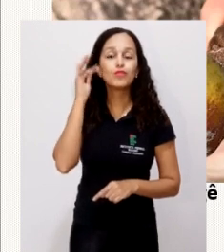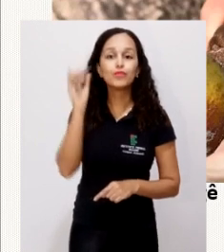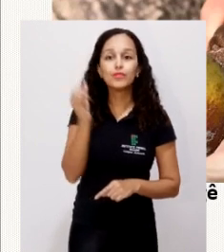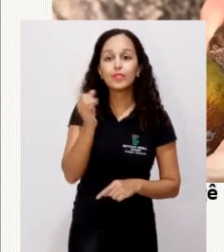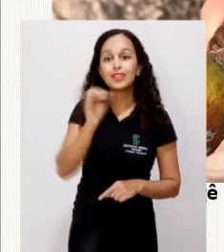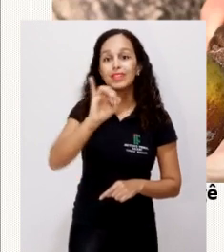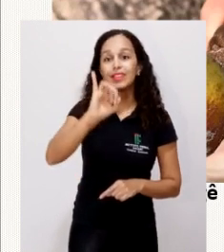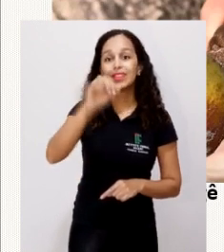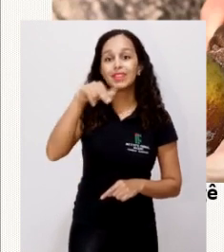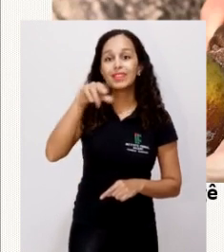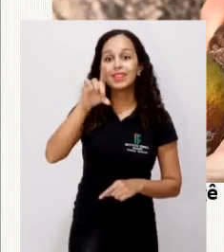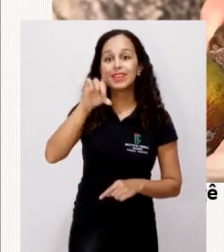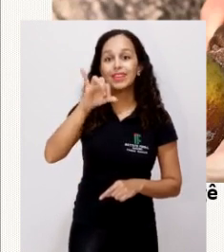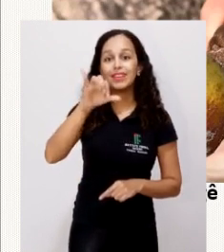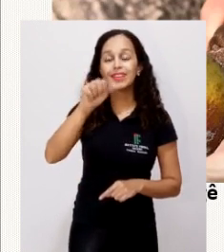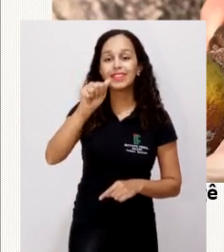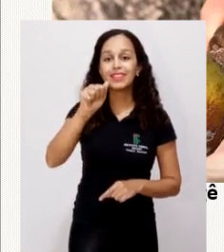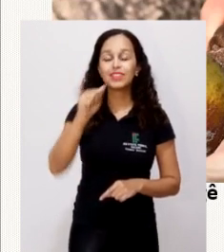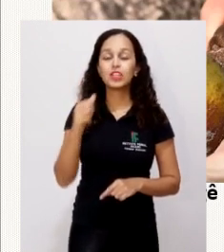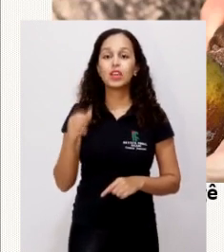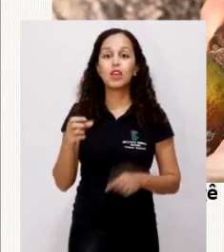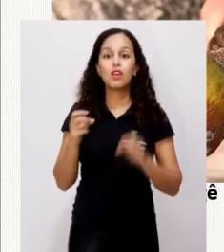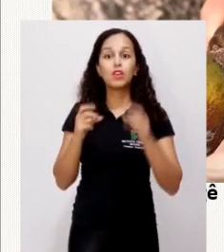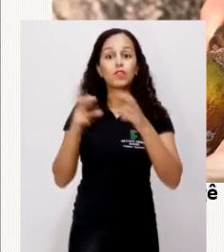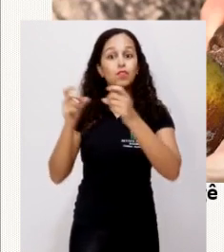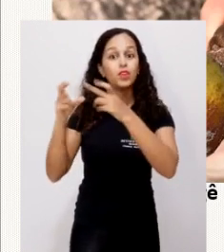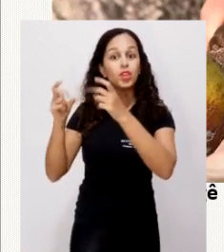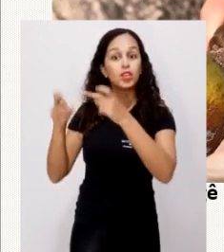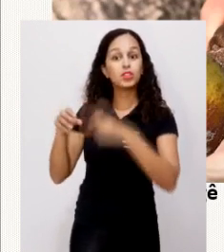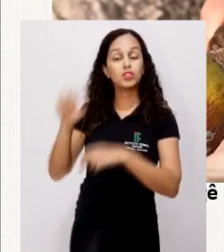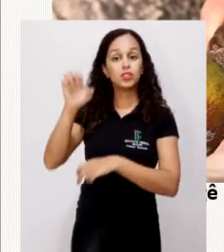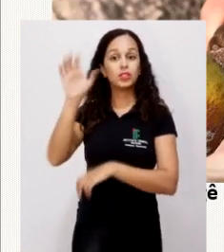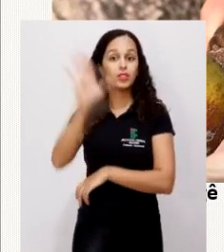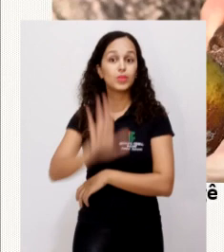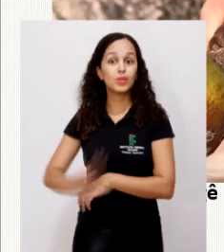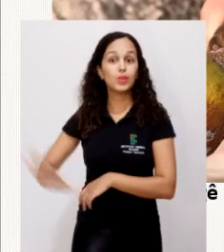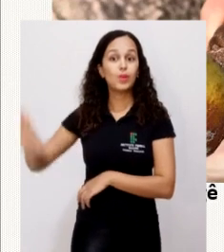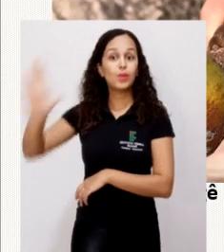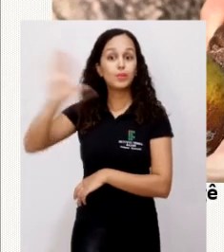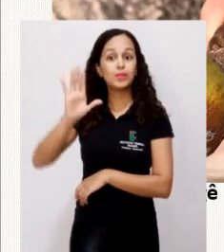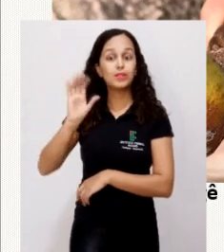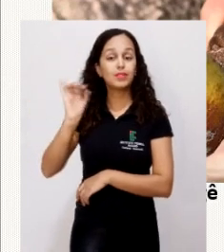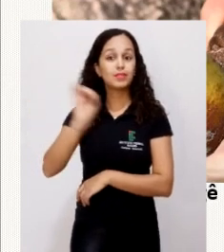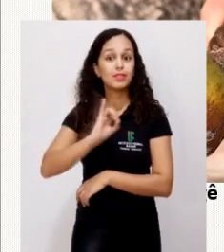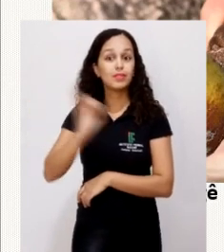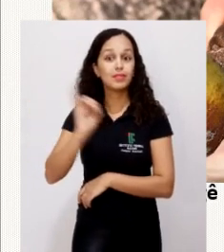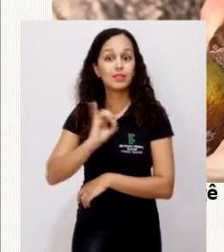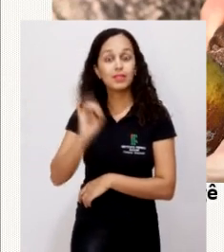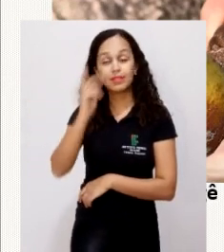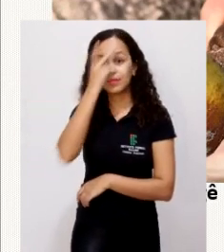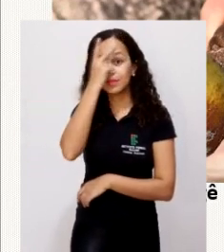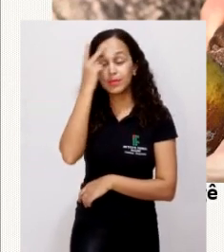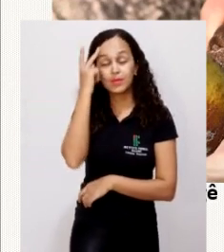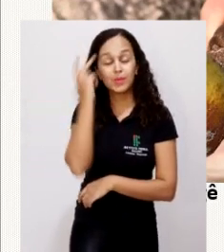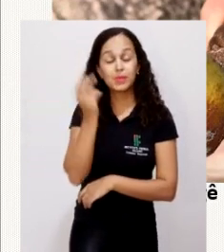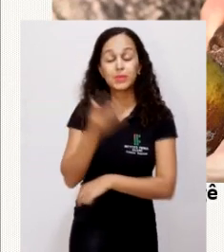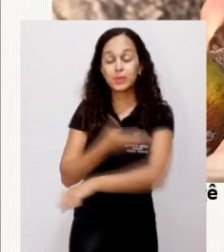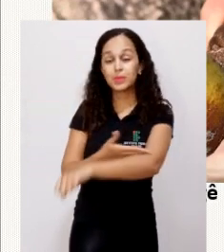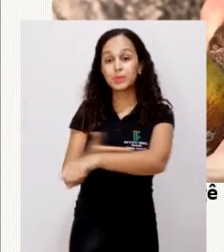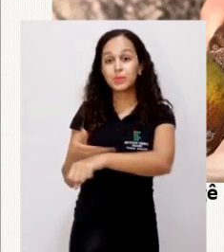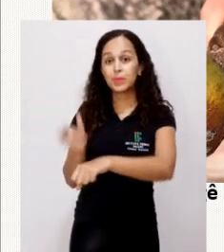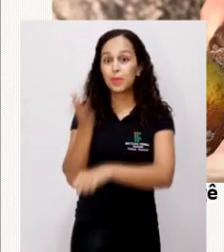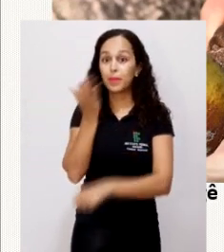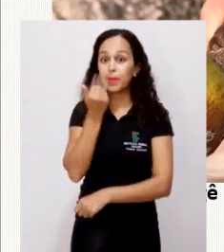Índia, que é comercializado na Europa, encontrado facilmente na Itália, para ser comprado